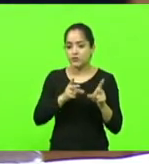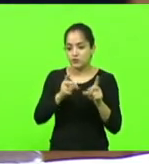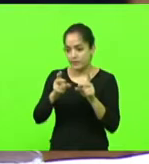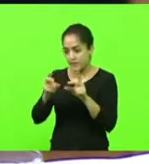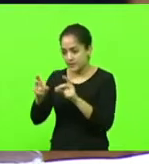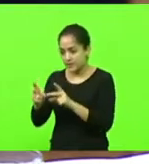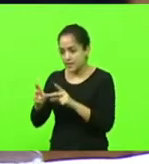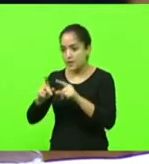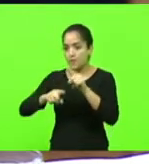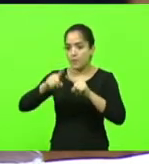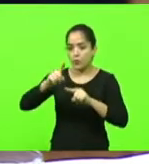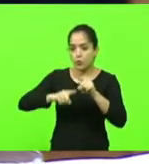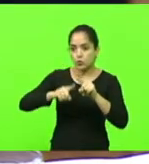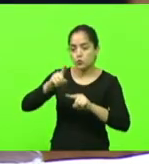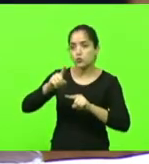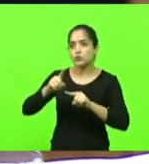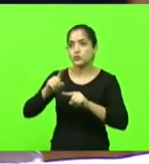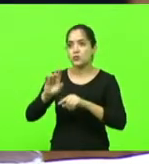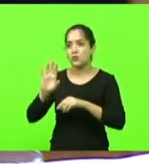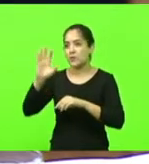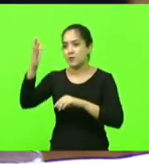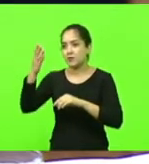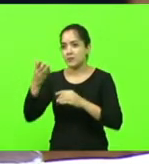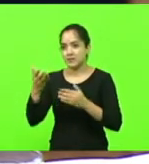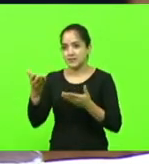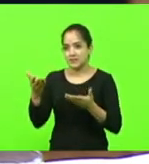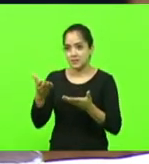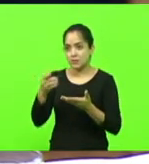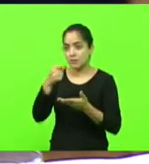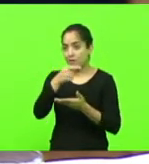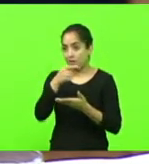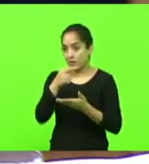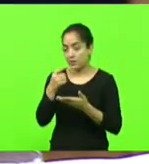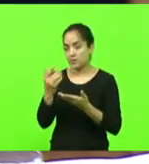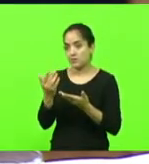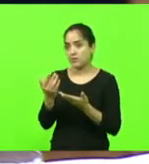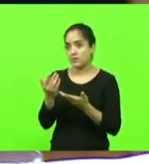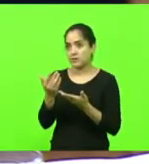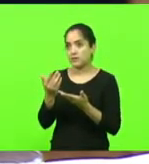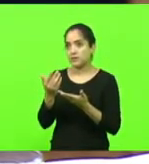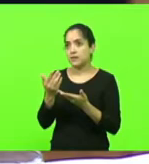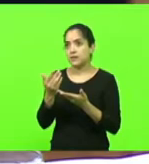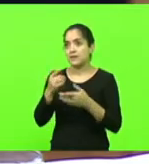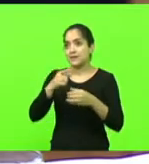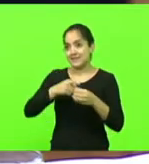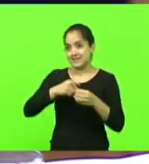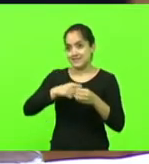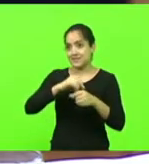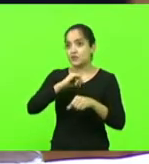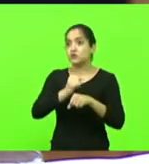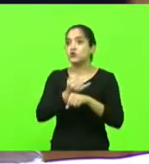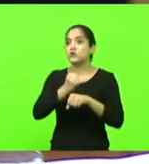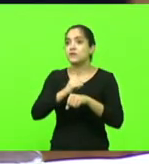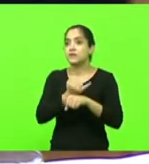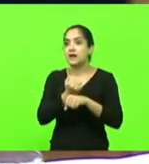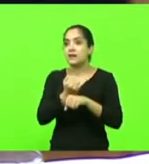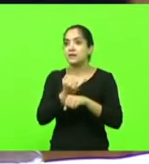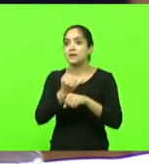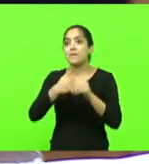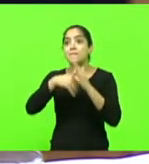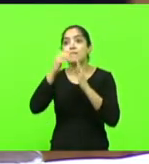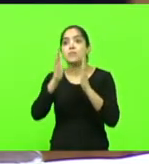produto, como aconteceu agora com um jovem lá em Joinville, ele foi multado em R$